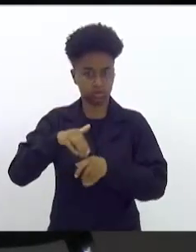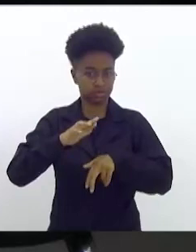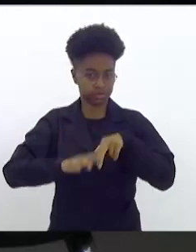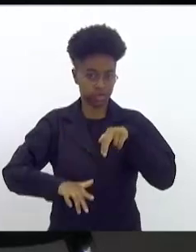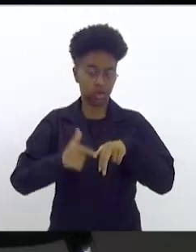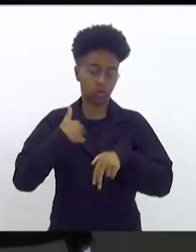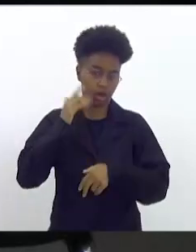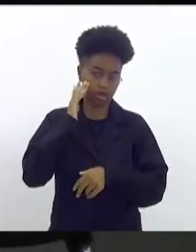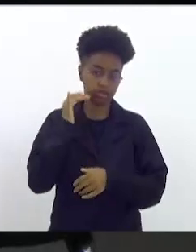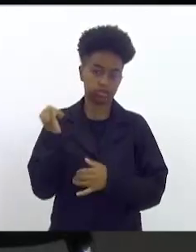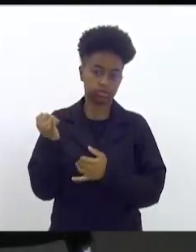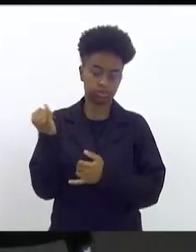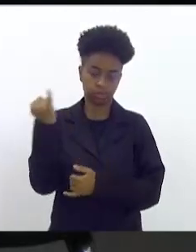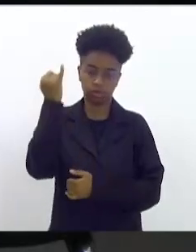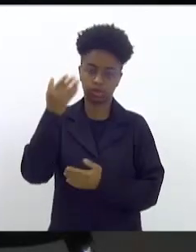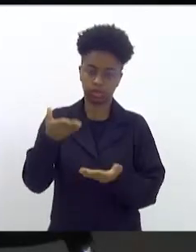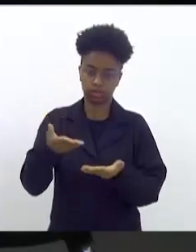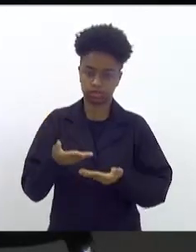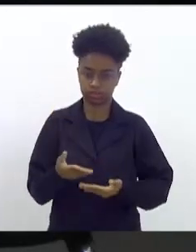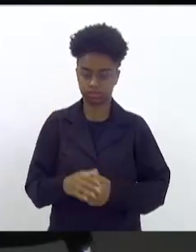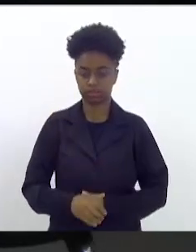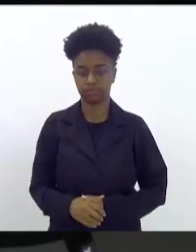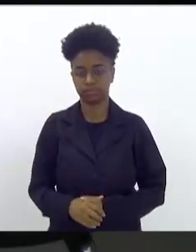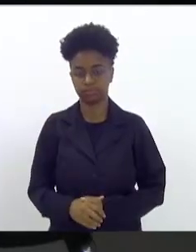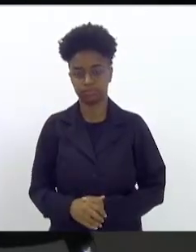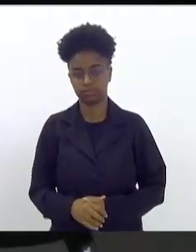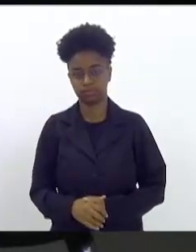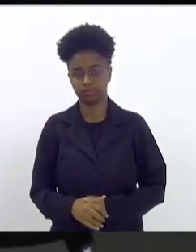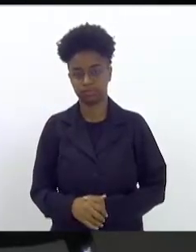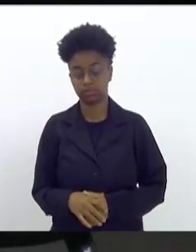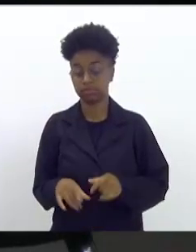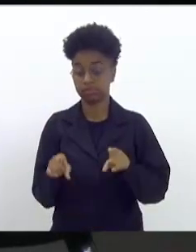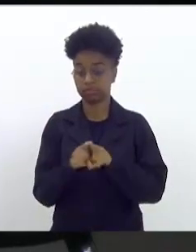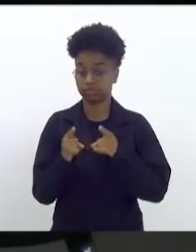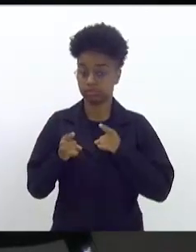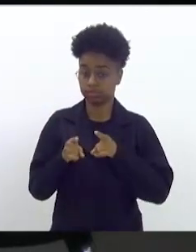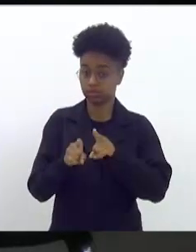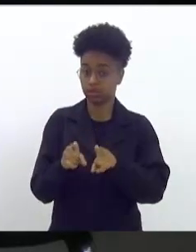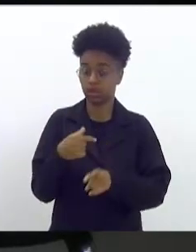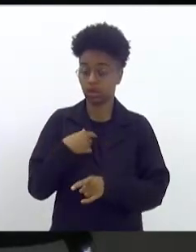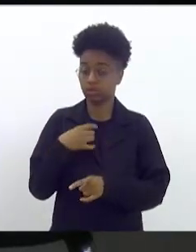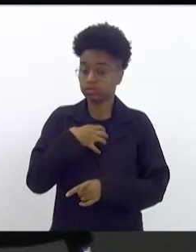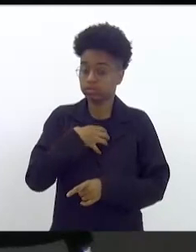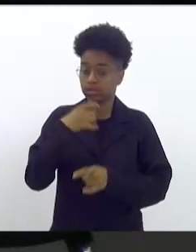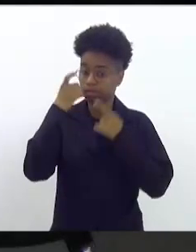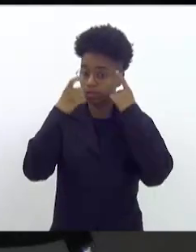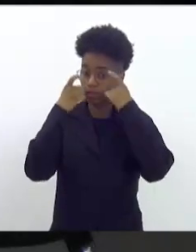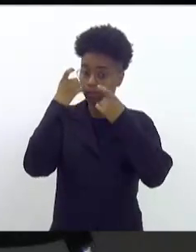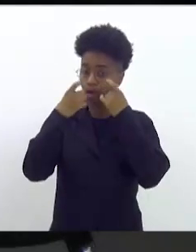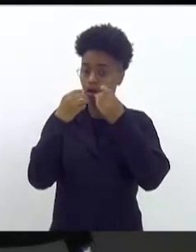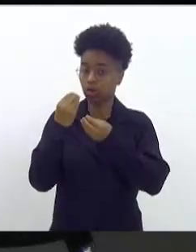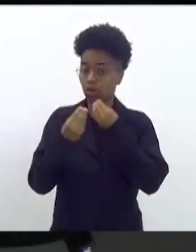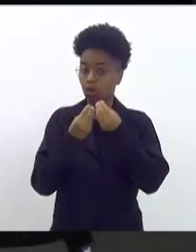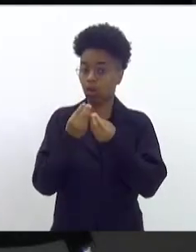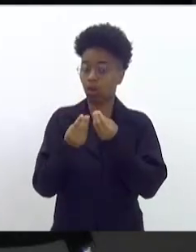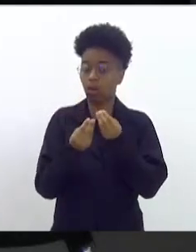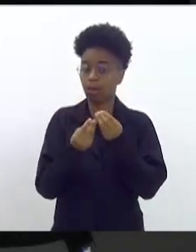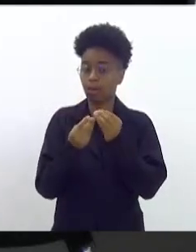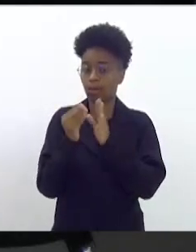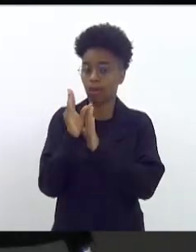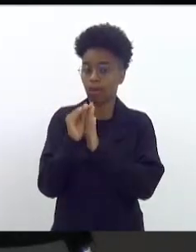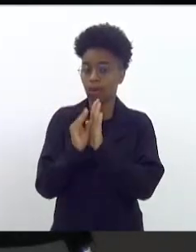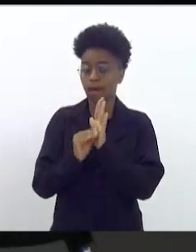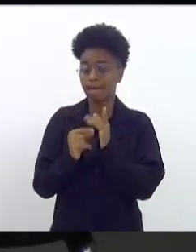chamar. Mas, ao mesmo tempo, eu me preocupo com o escopo, presidente,